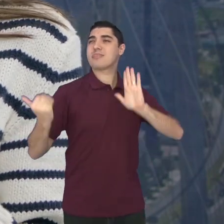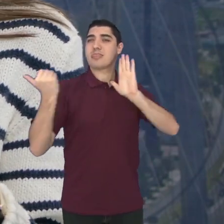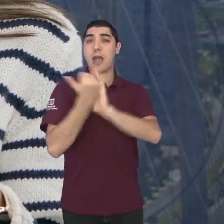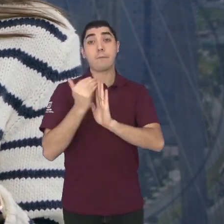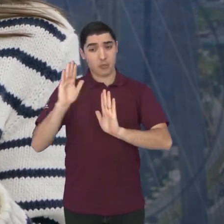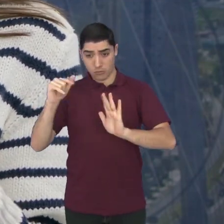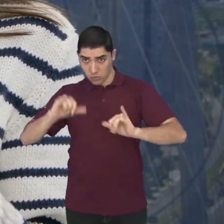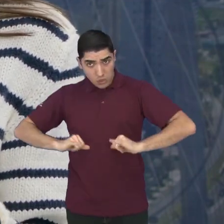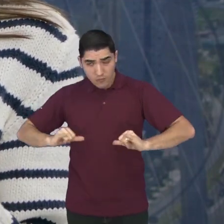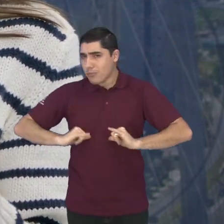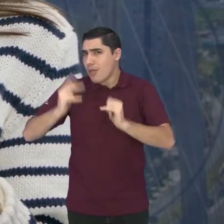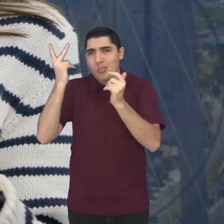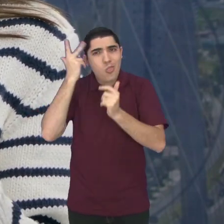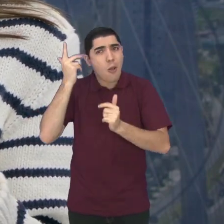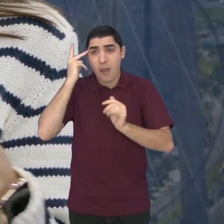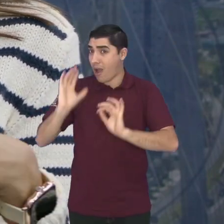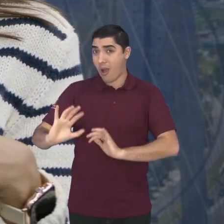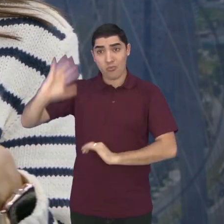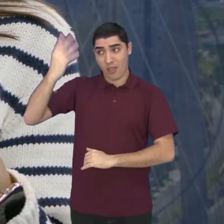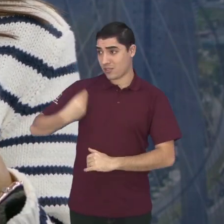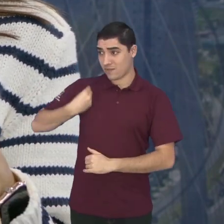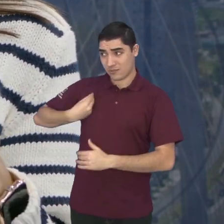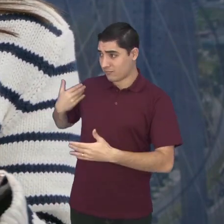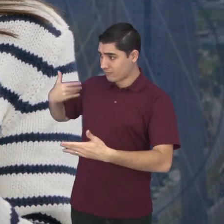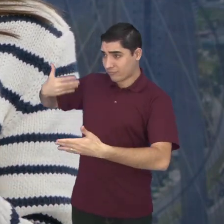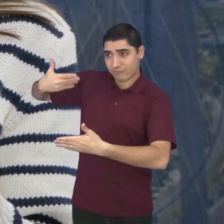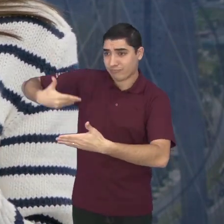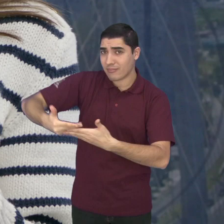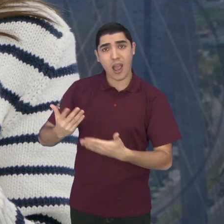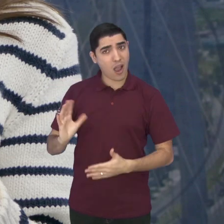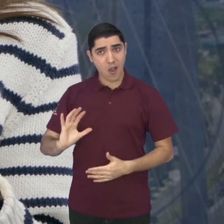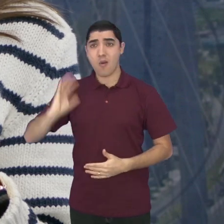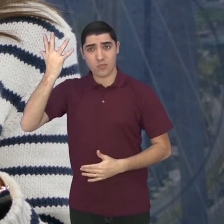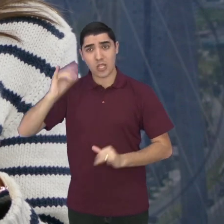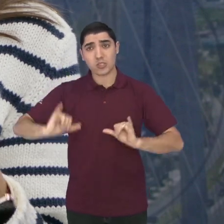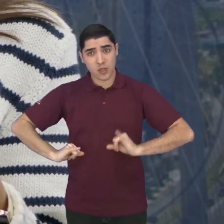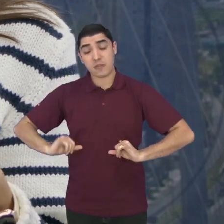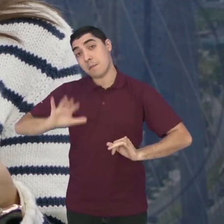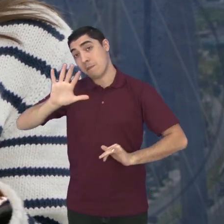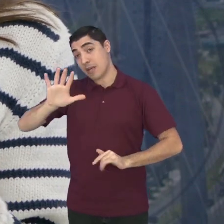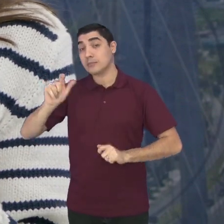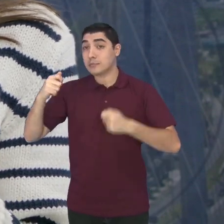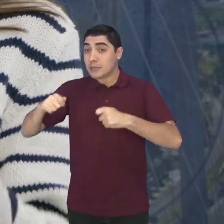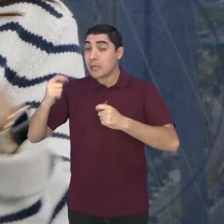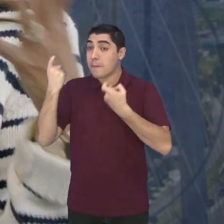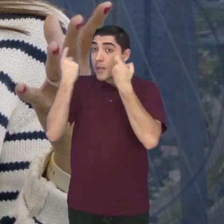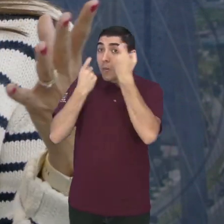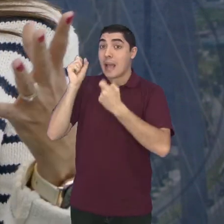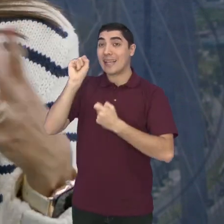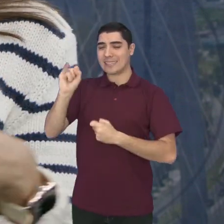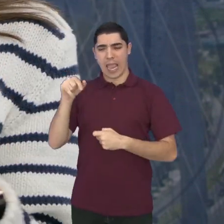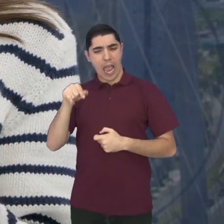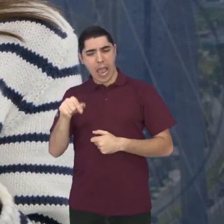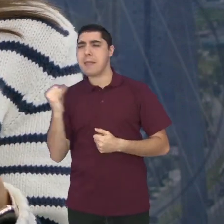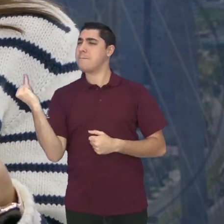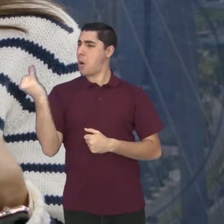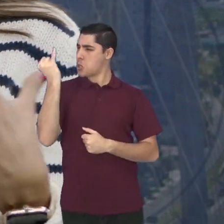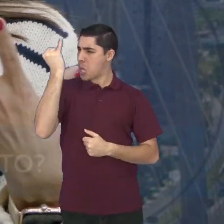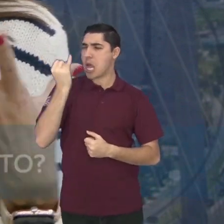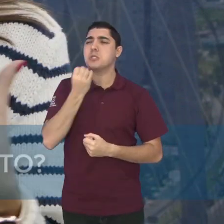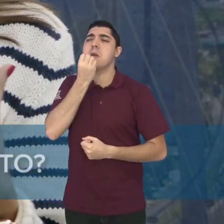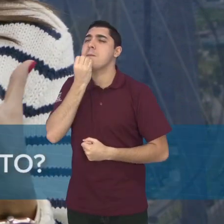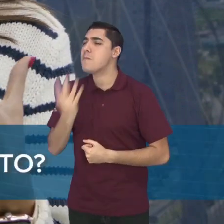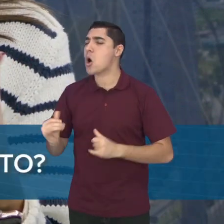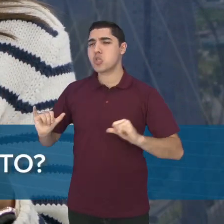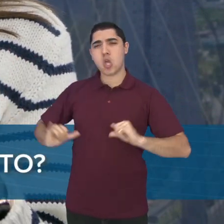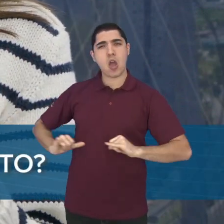ele é inevitável e a gente vai passar por isso ao longo da vida. A questão, acho que o preocupante é quando a gente supervaloriza, né? Coloca algo como